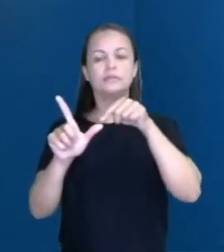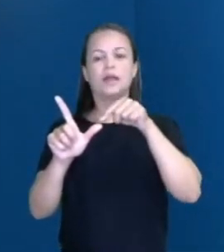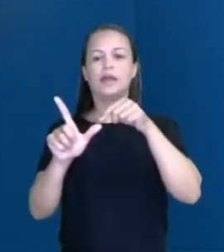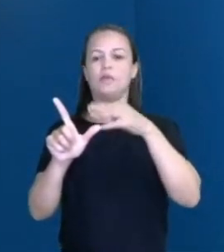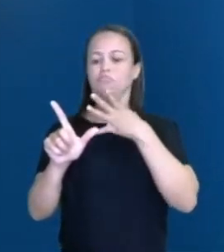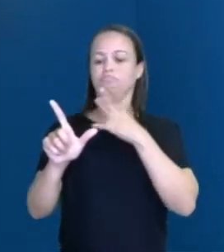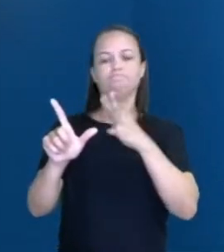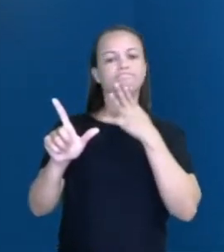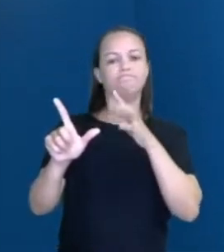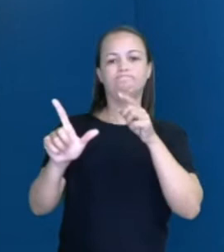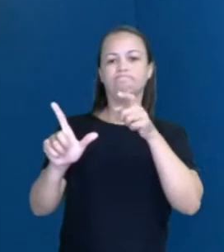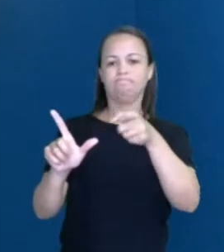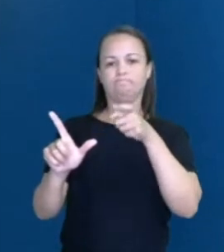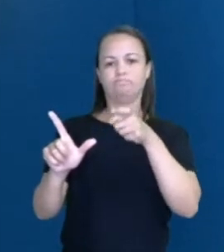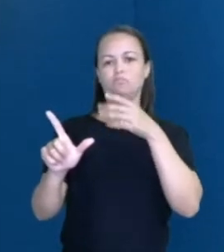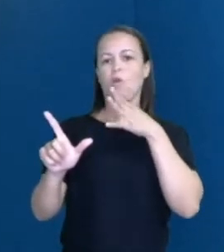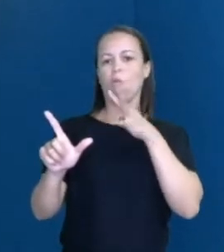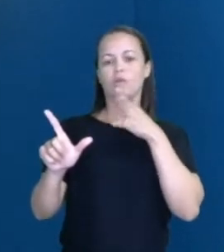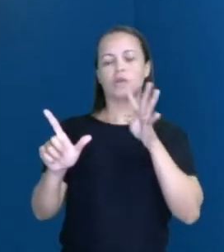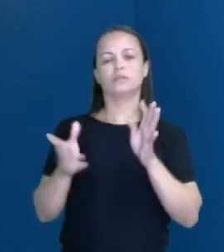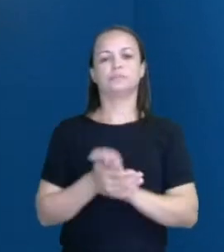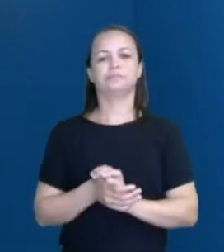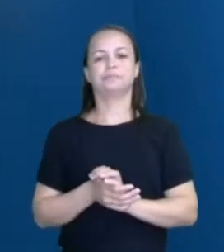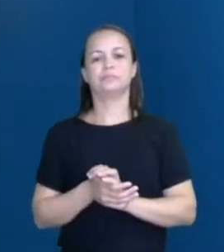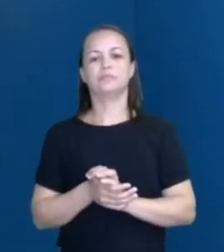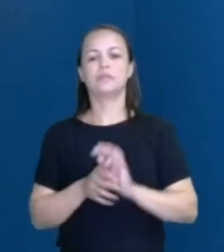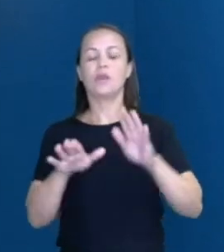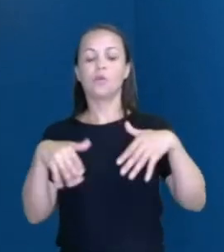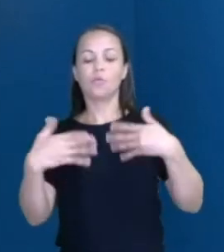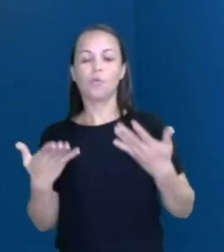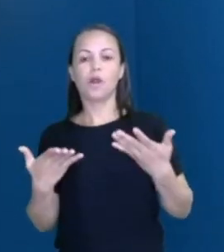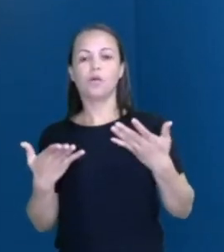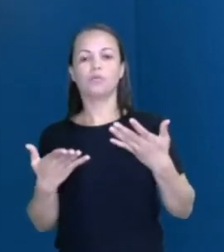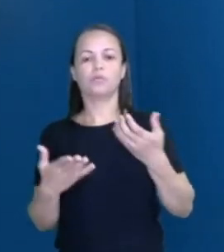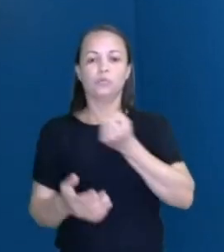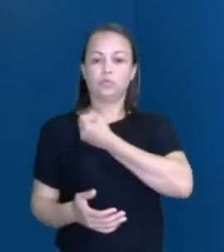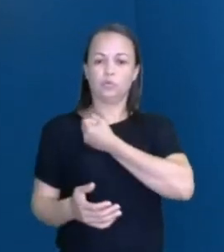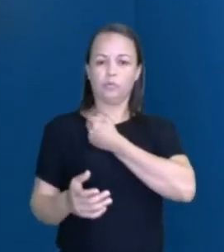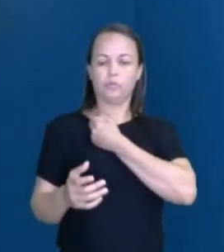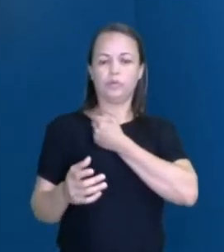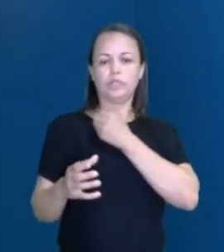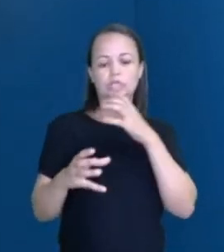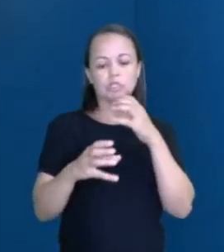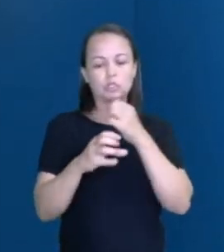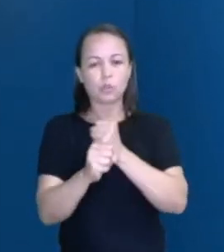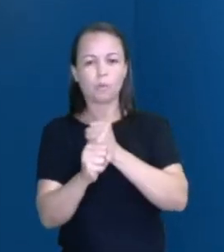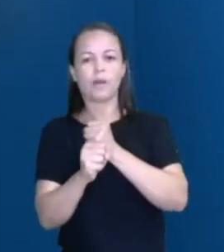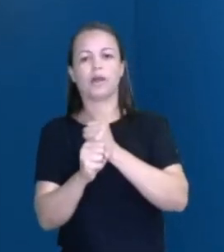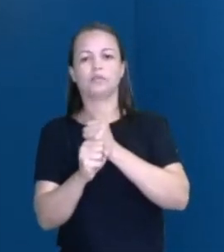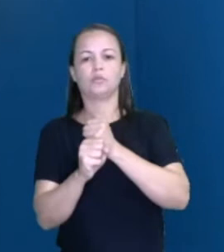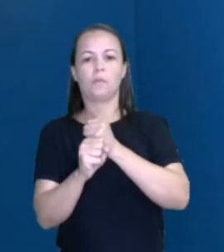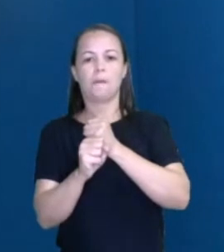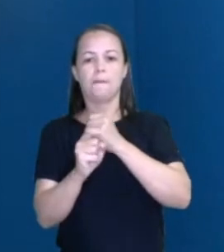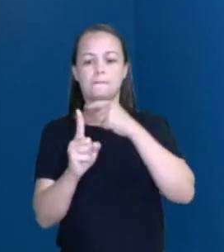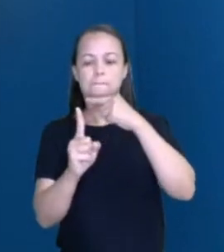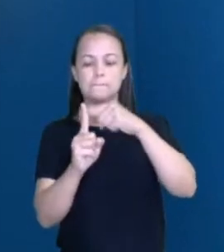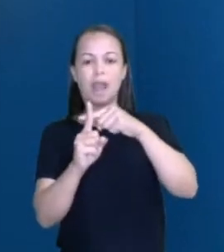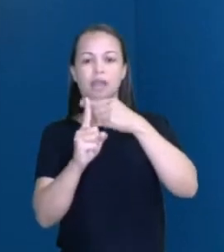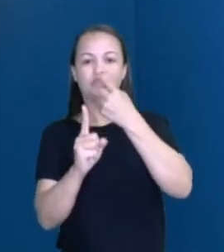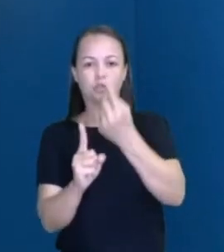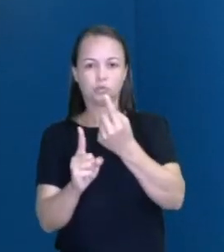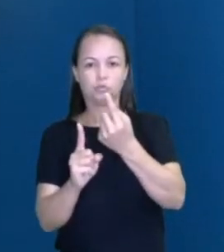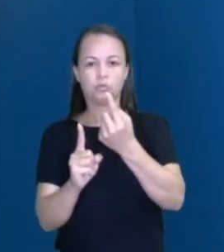certo? Qual é o número que somado mais 1 é igual a 6?